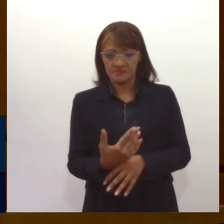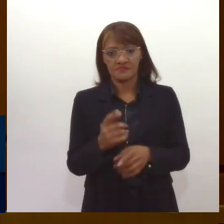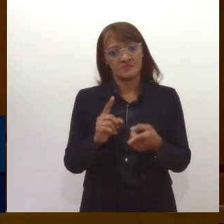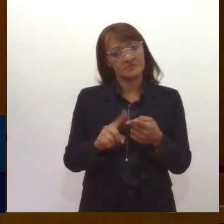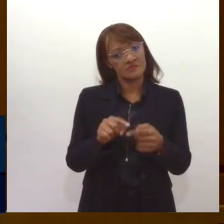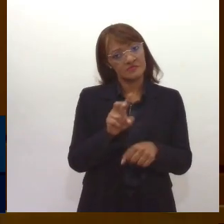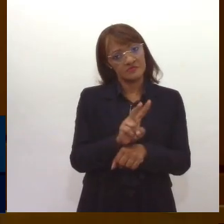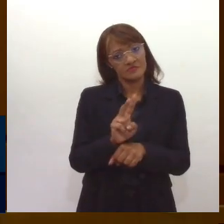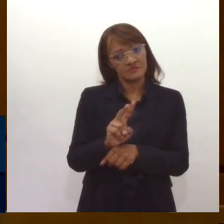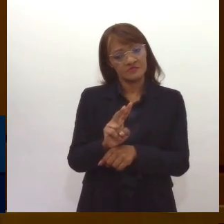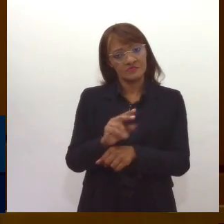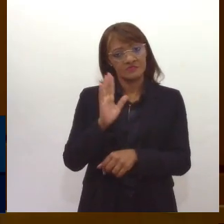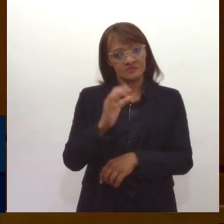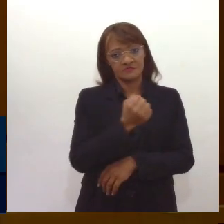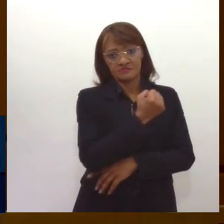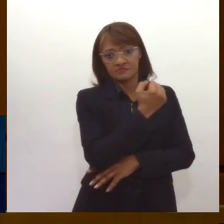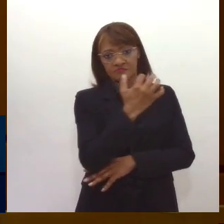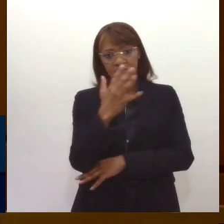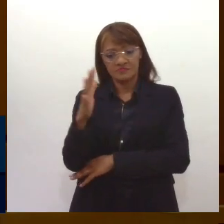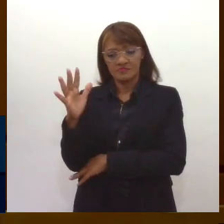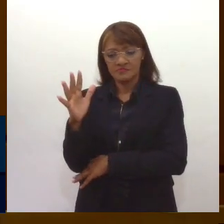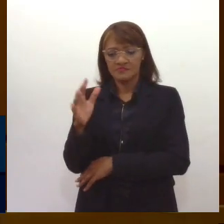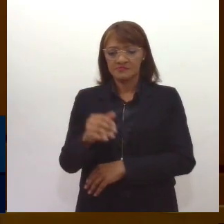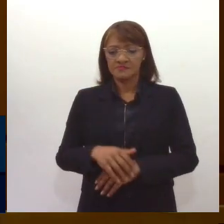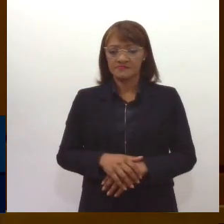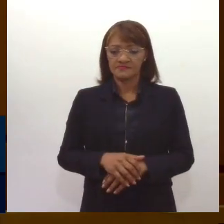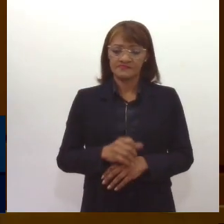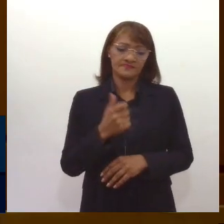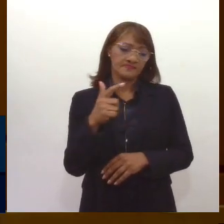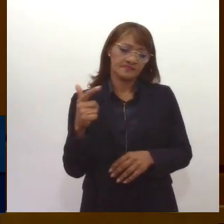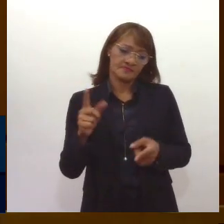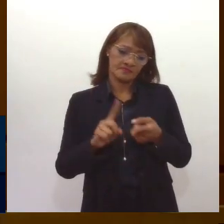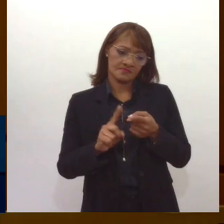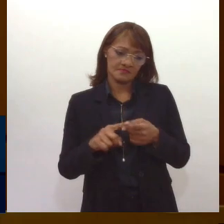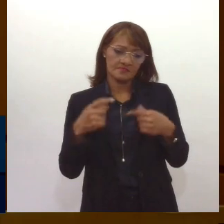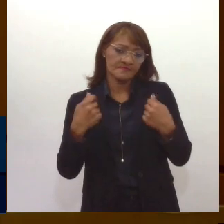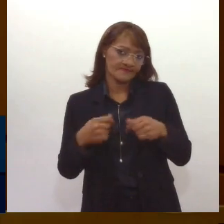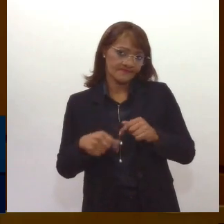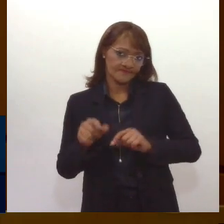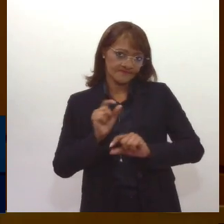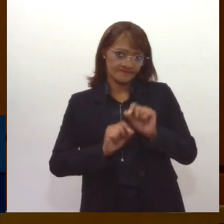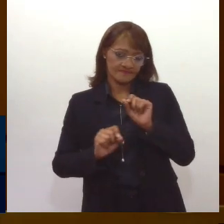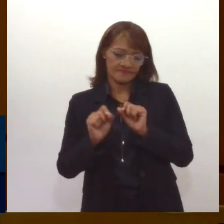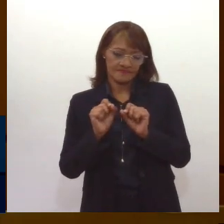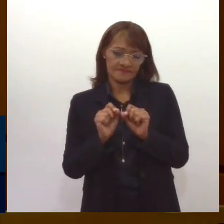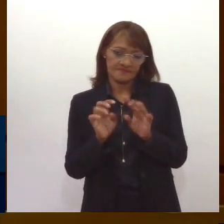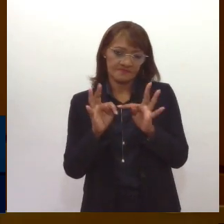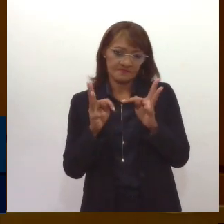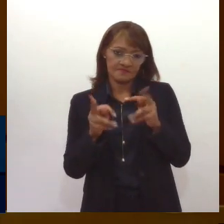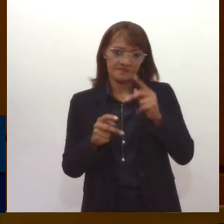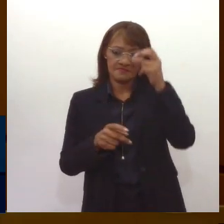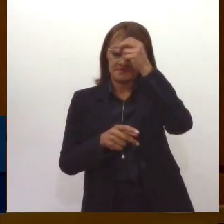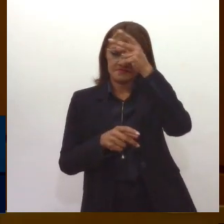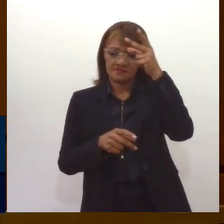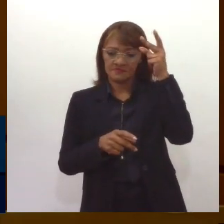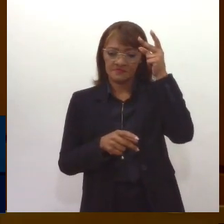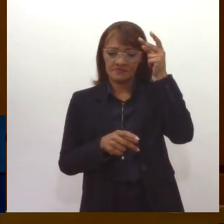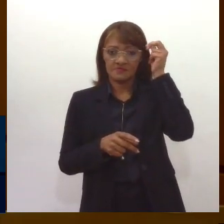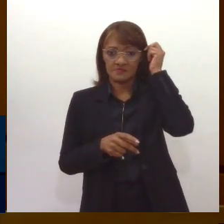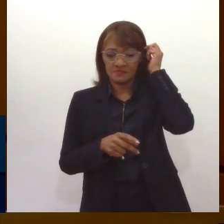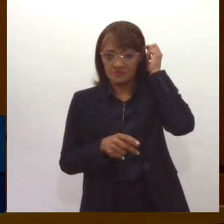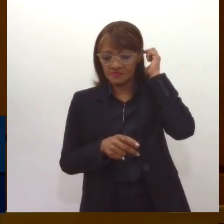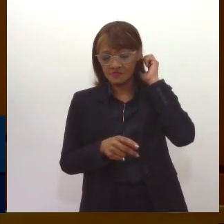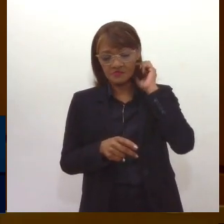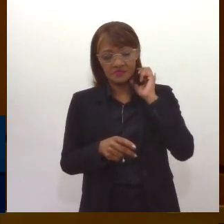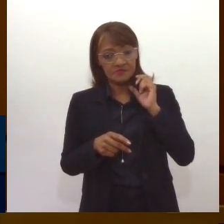outras. Também precisamos ouvir os municípios e não é possível fechar os olhos a essa